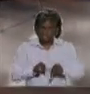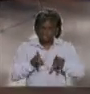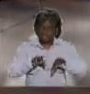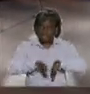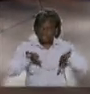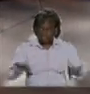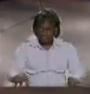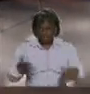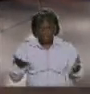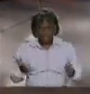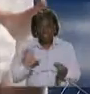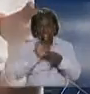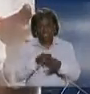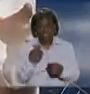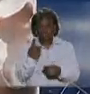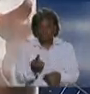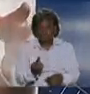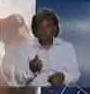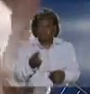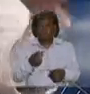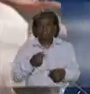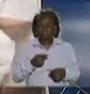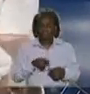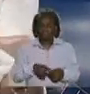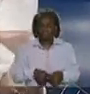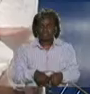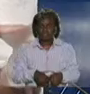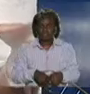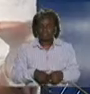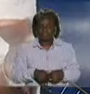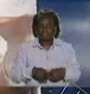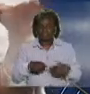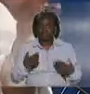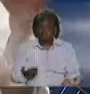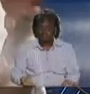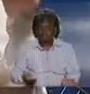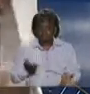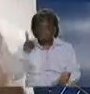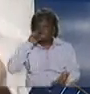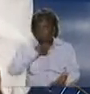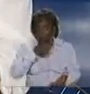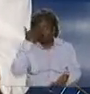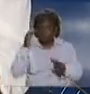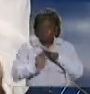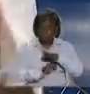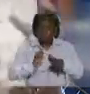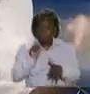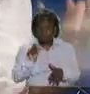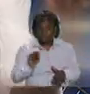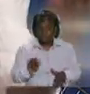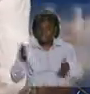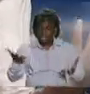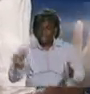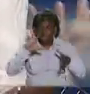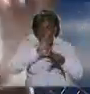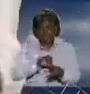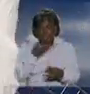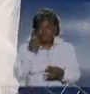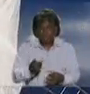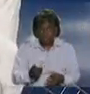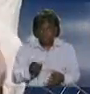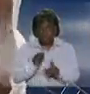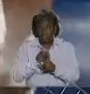lucro, gera valor econômico, e organização social gera valor social. E o desafio do empreendedor social é unir esses